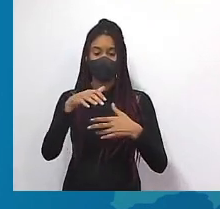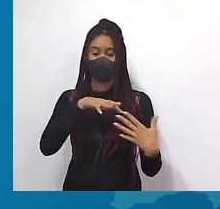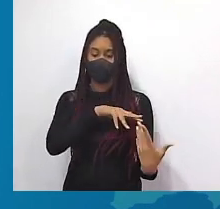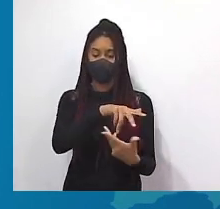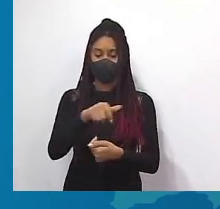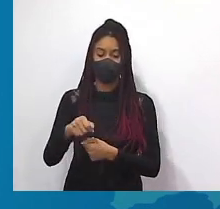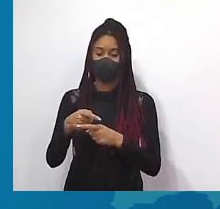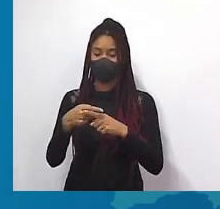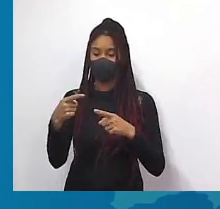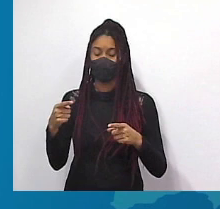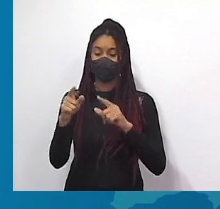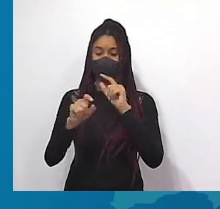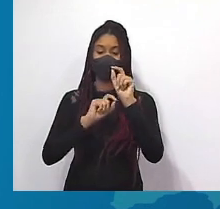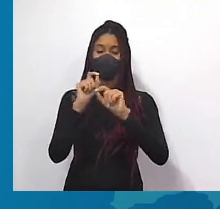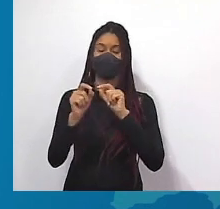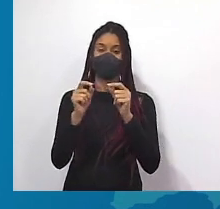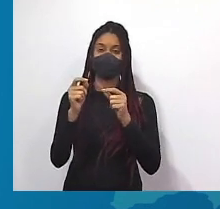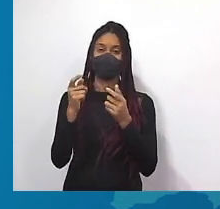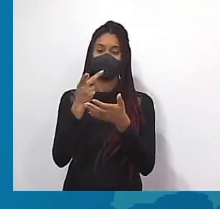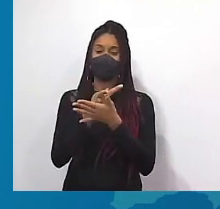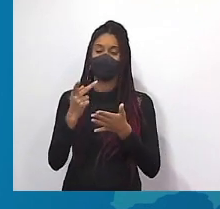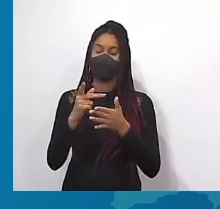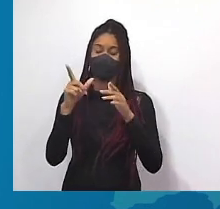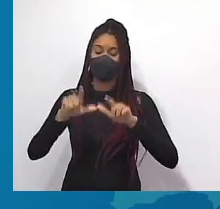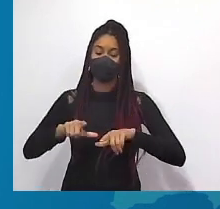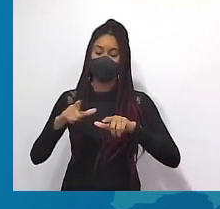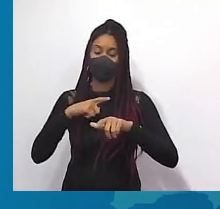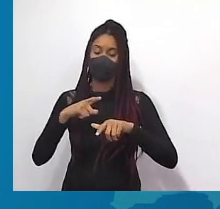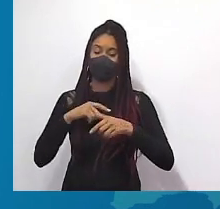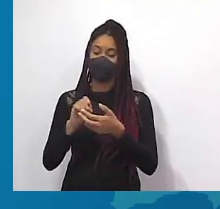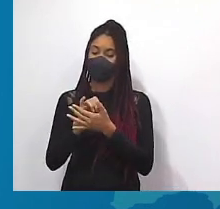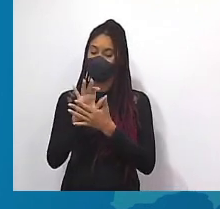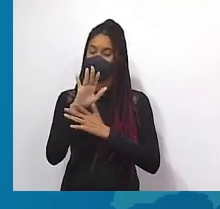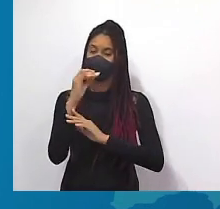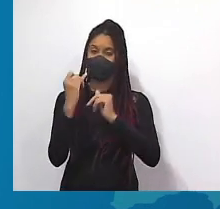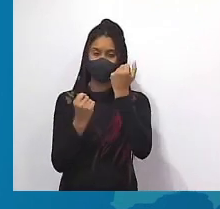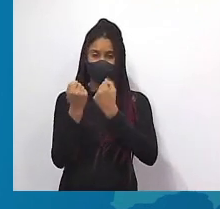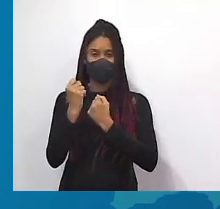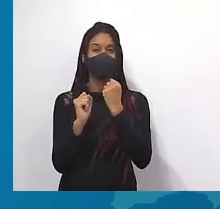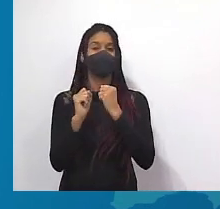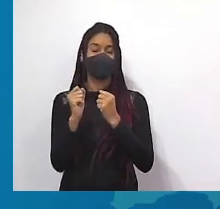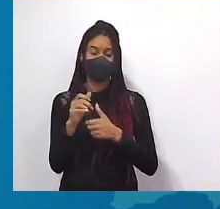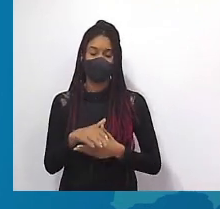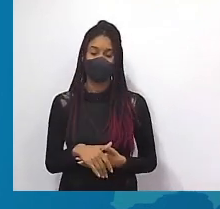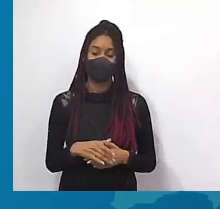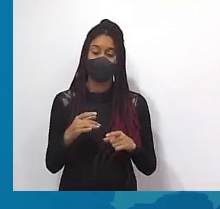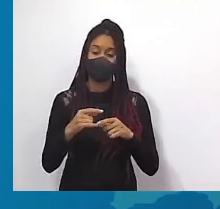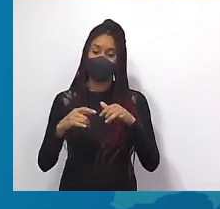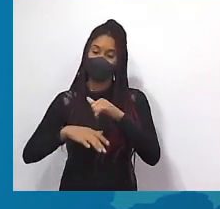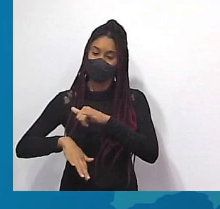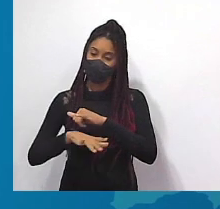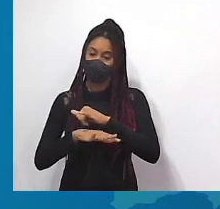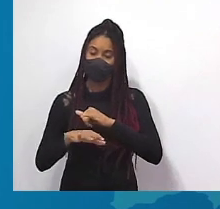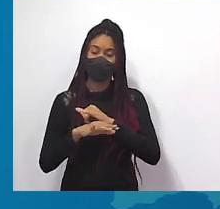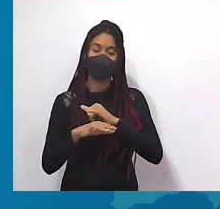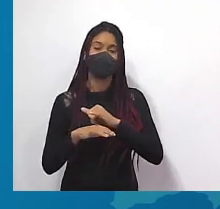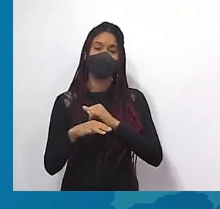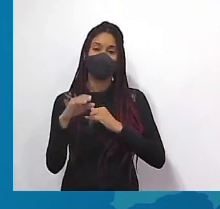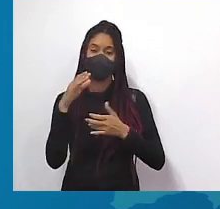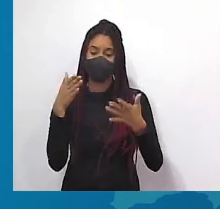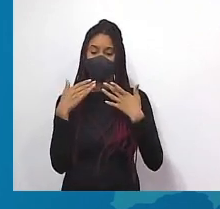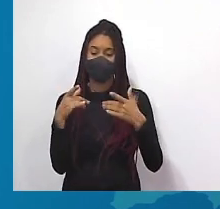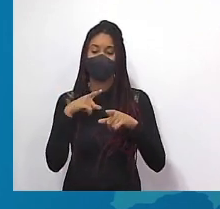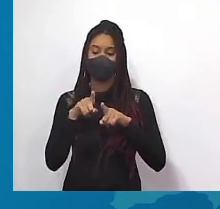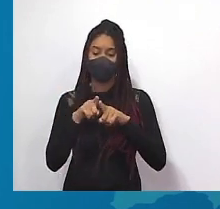eu tenho, né, a grande emissão de gases poluentes, a indústria principalmente. Já a ilha de calor também é local, né, onde eu vou